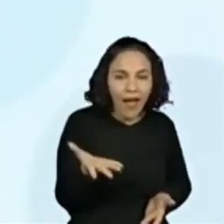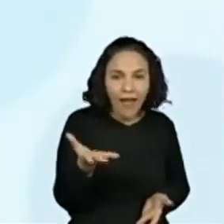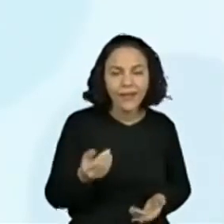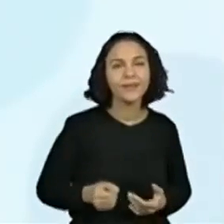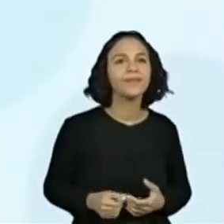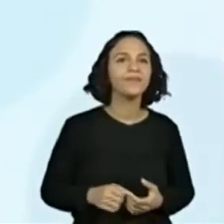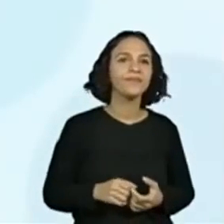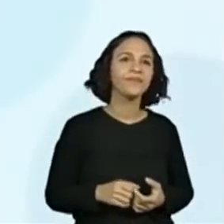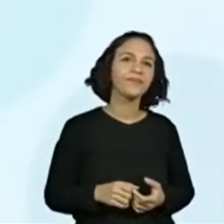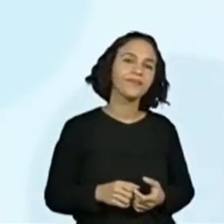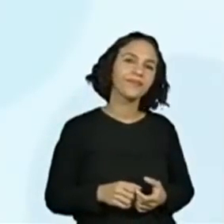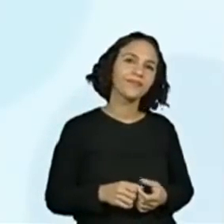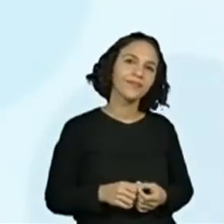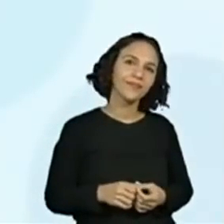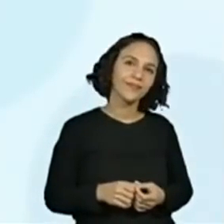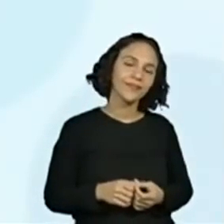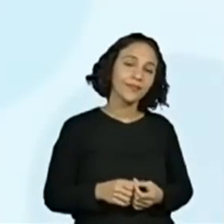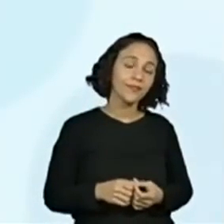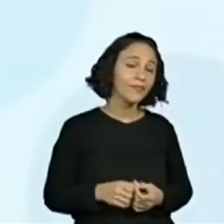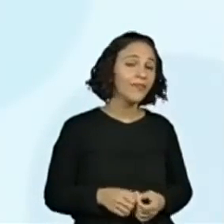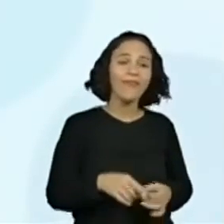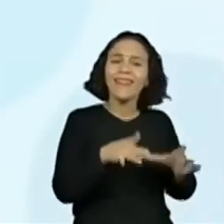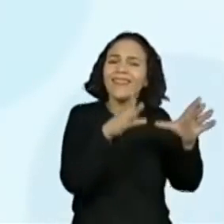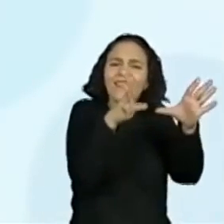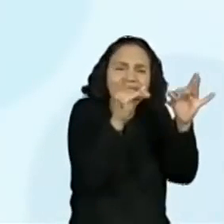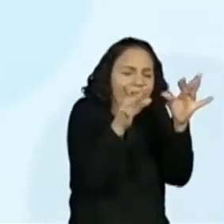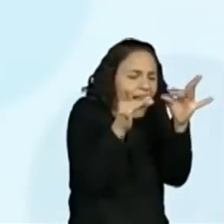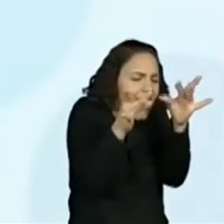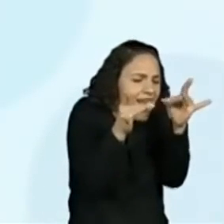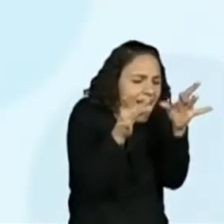a contar. Tudo.